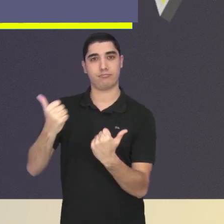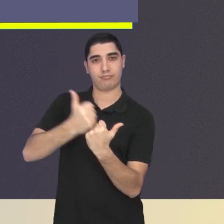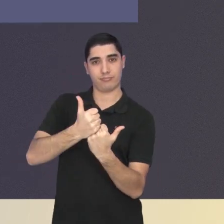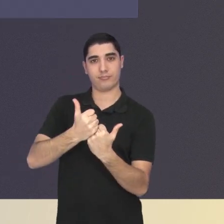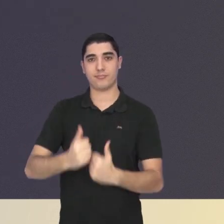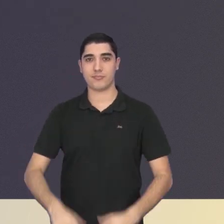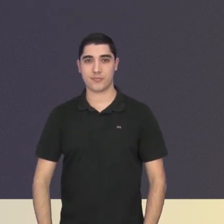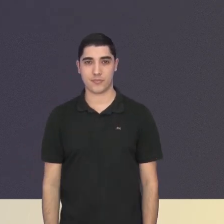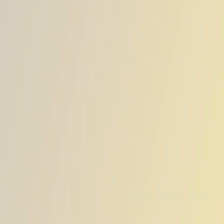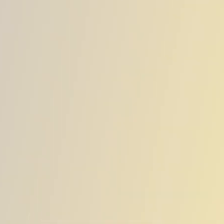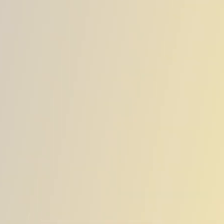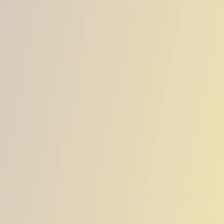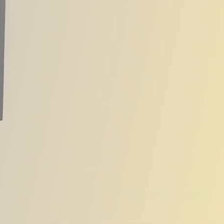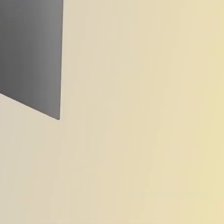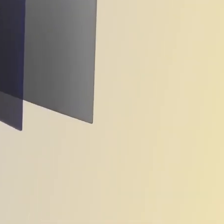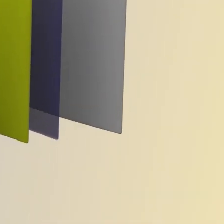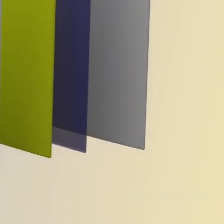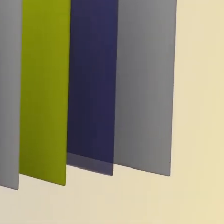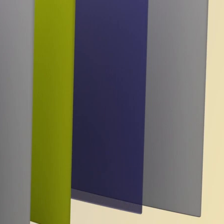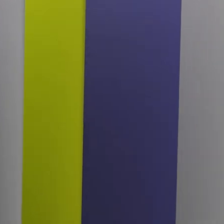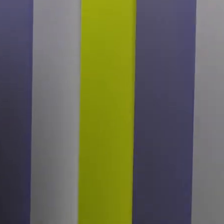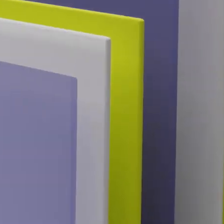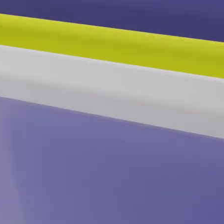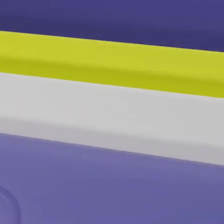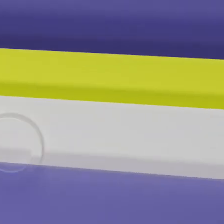impedimento do presidente.